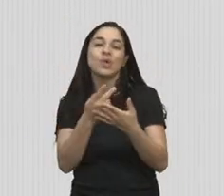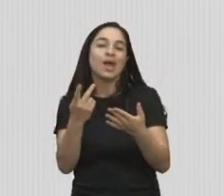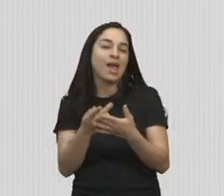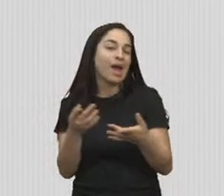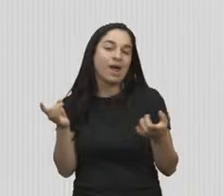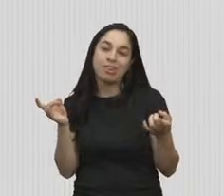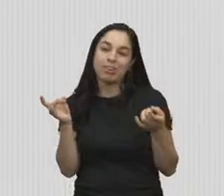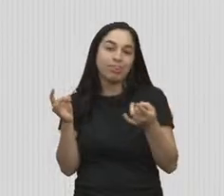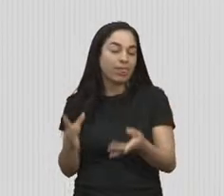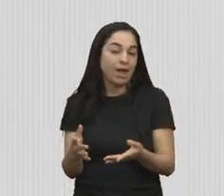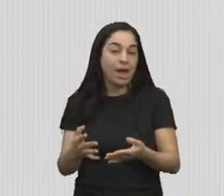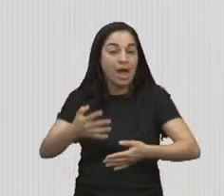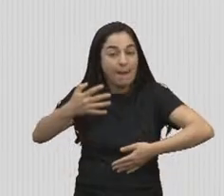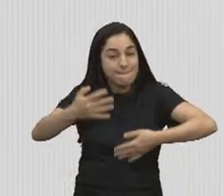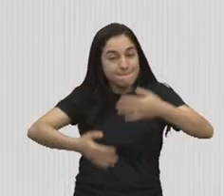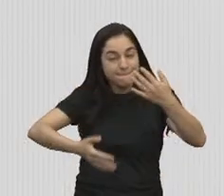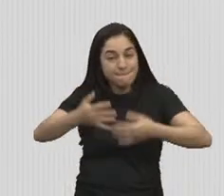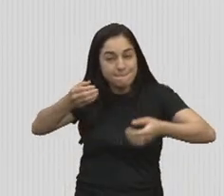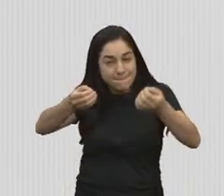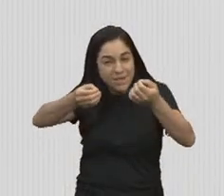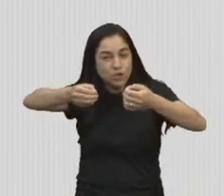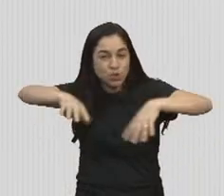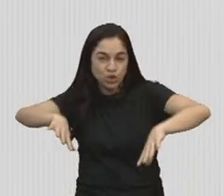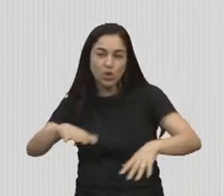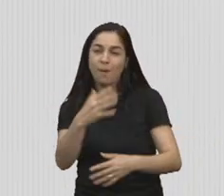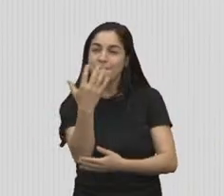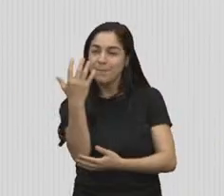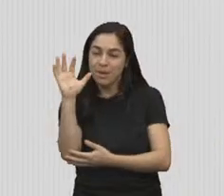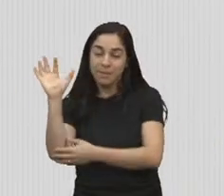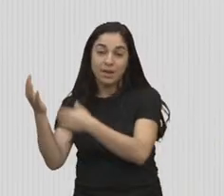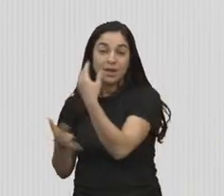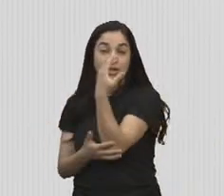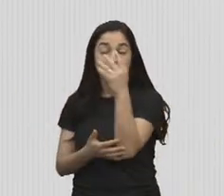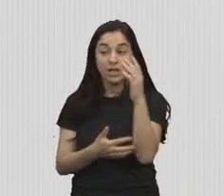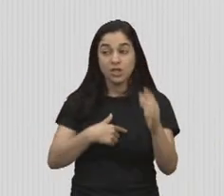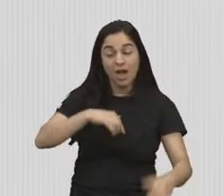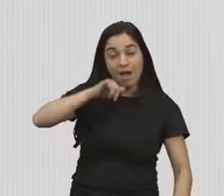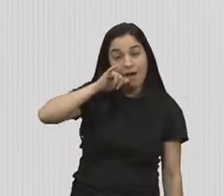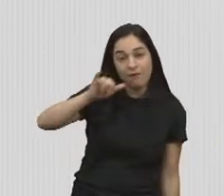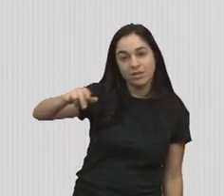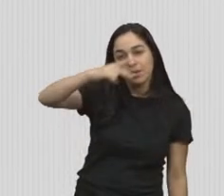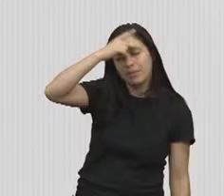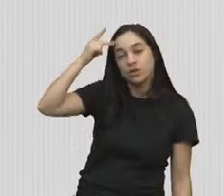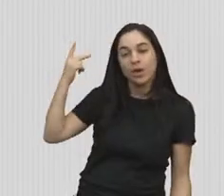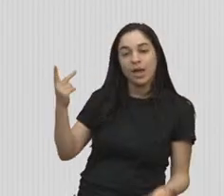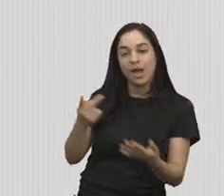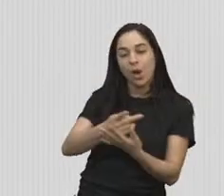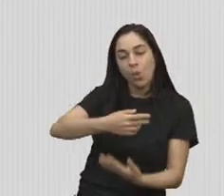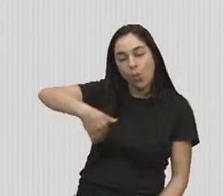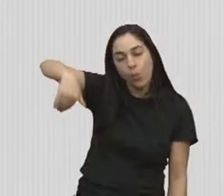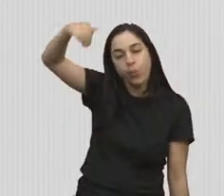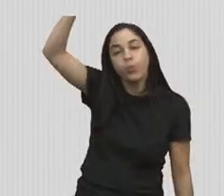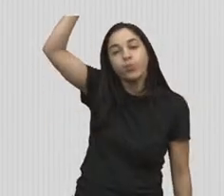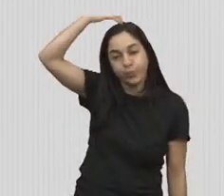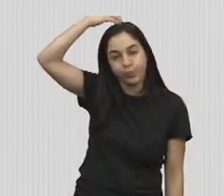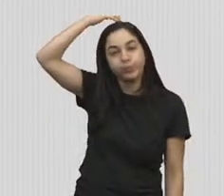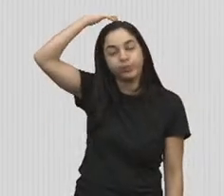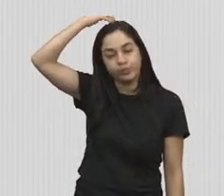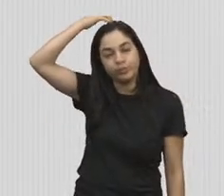prejudicou o meio ambiente, a gente vai dar uma notificação para a pessoa que fez esse descarte. Uma